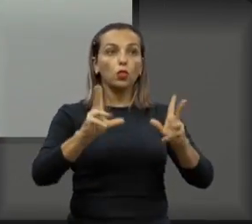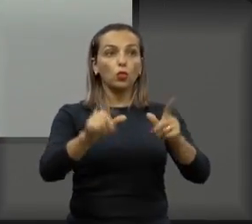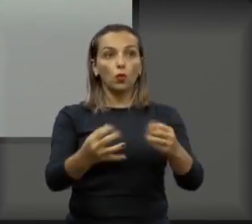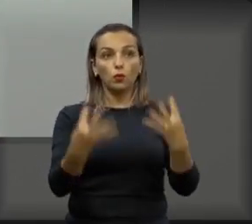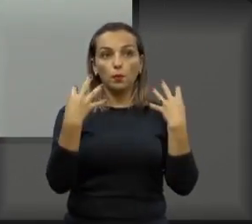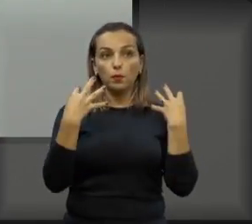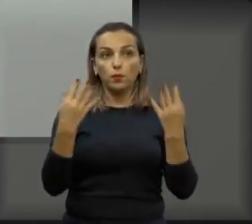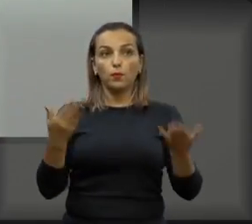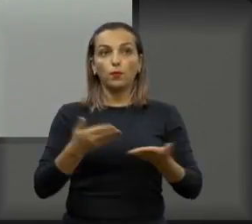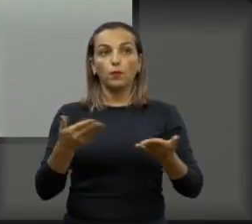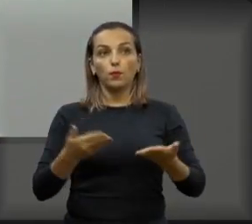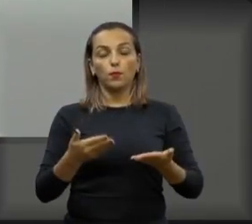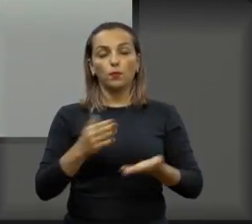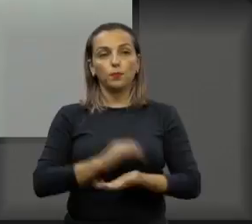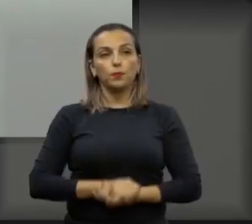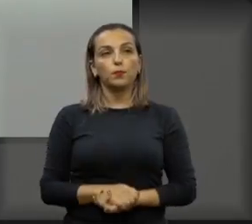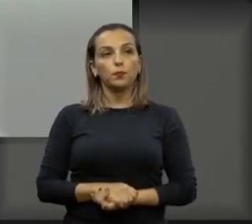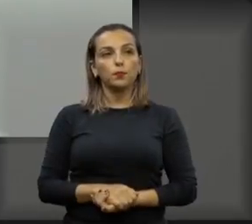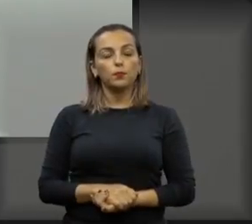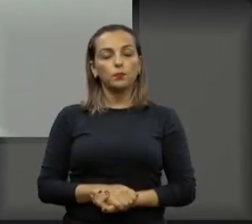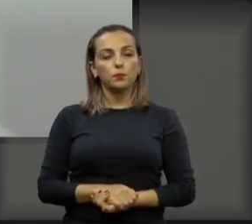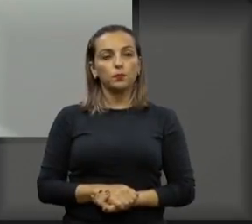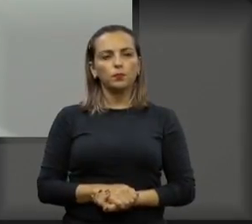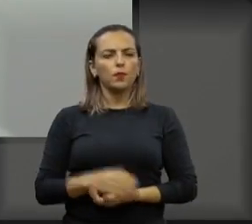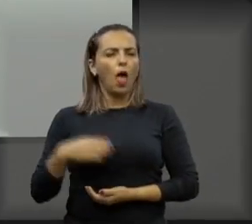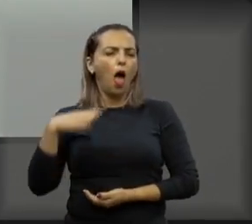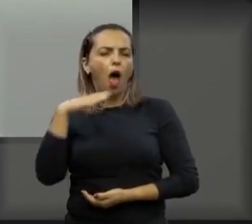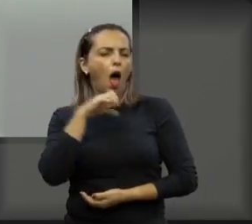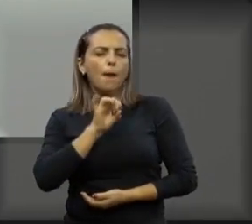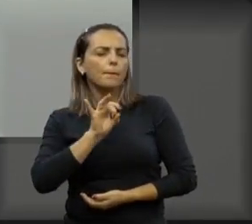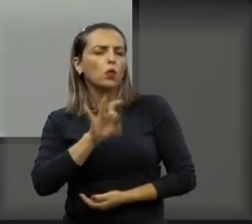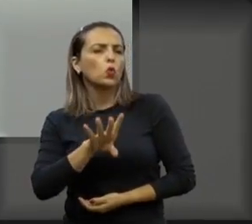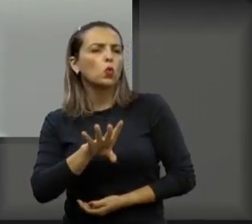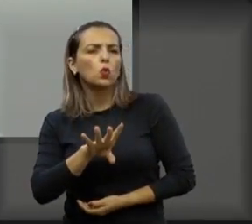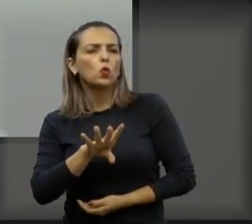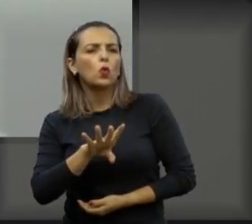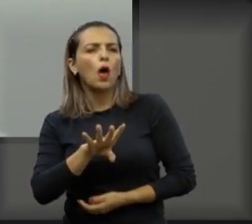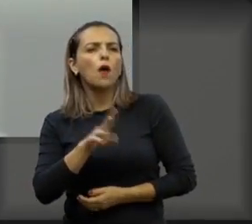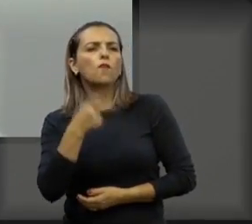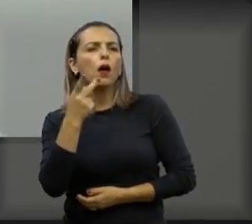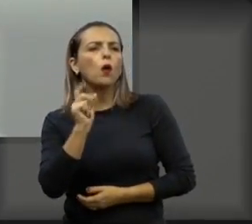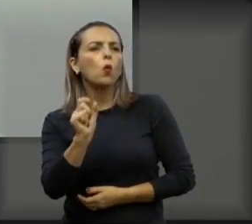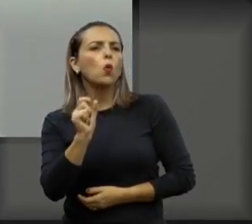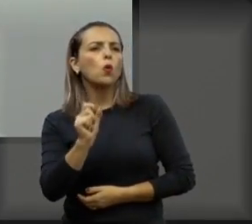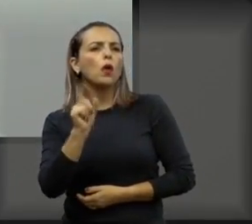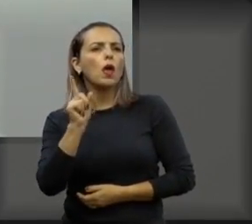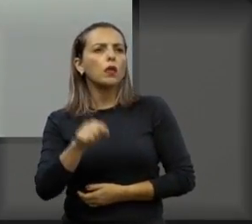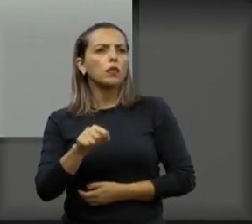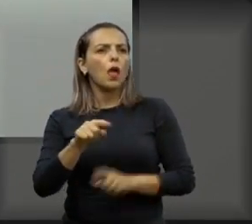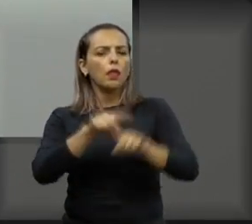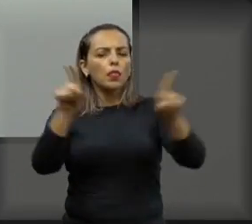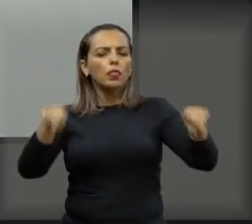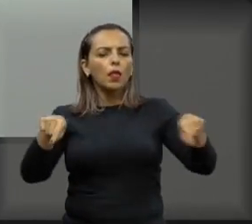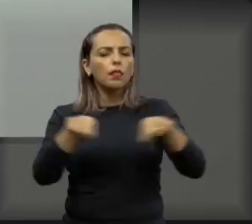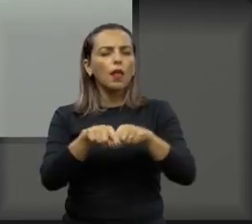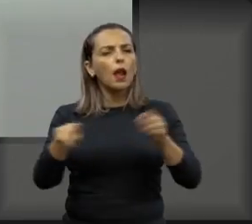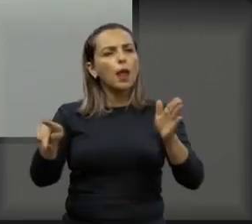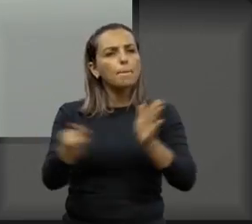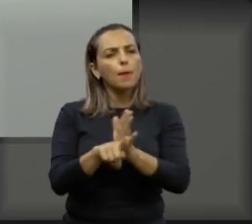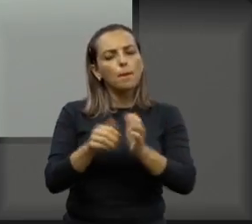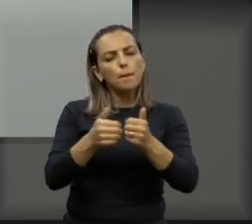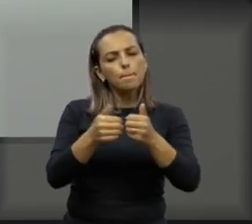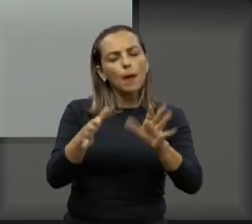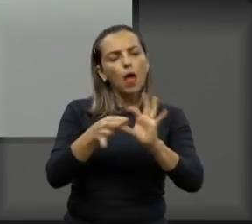nos acompanhando. Vim aqui rapidinho só dar um destaque para vocês, falar aqui do nosso gabinete. Estamos aqui de